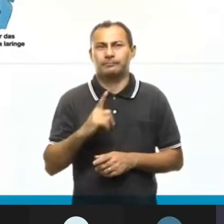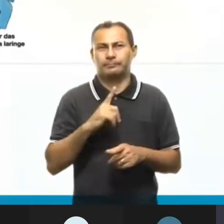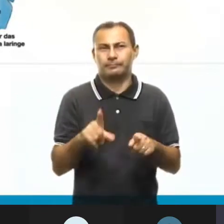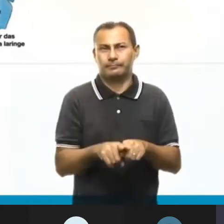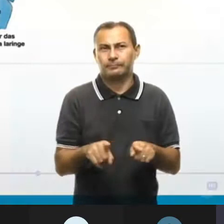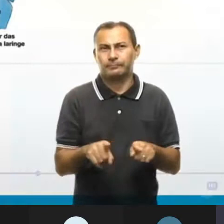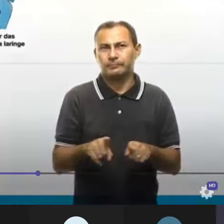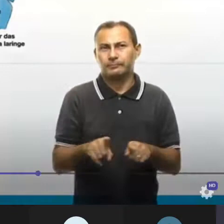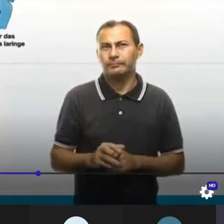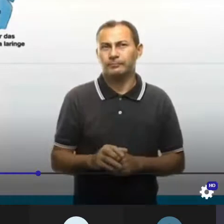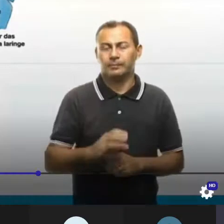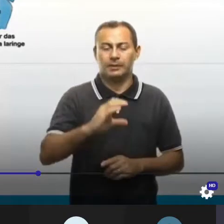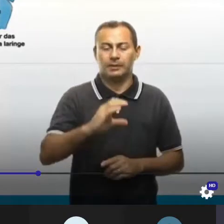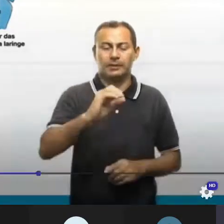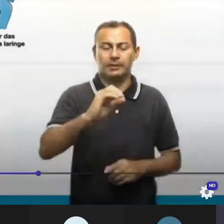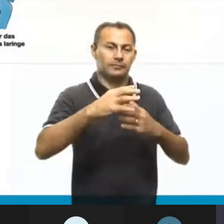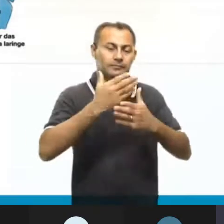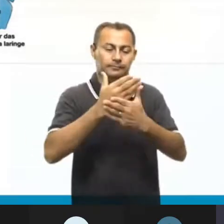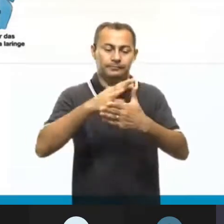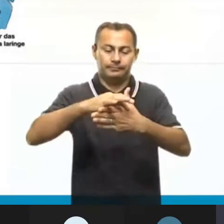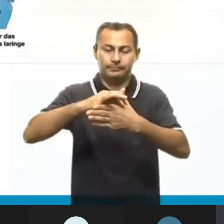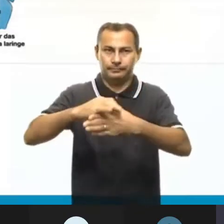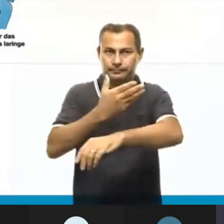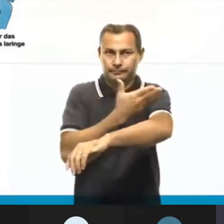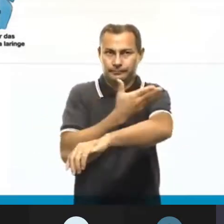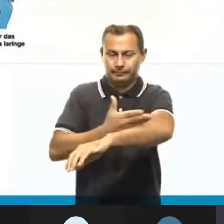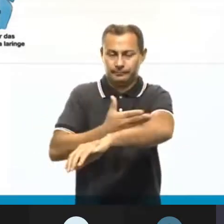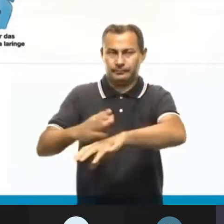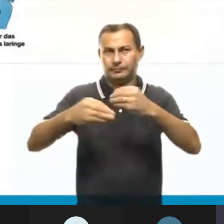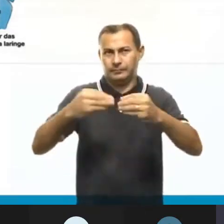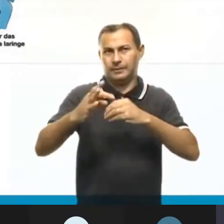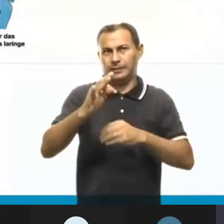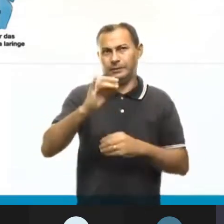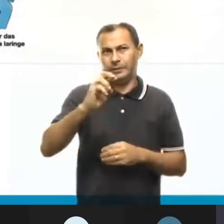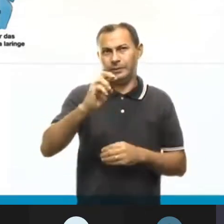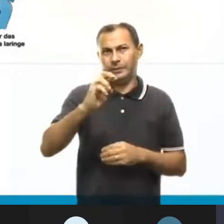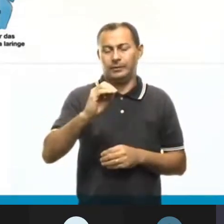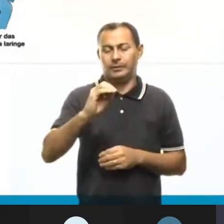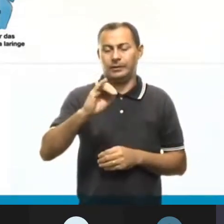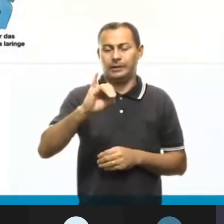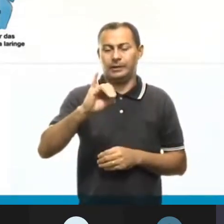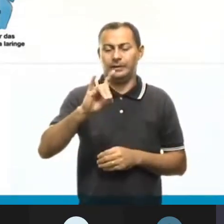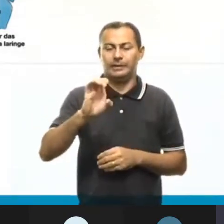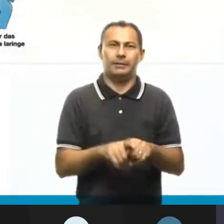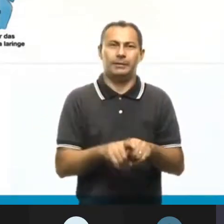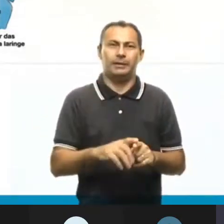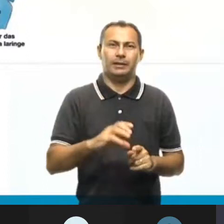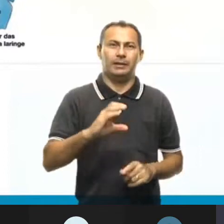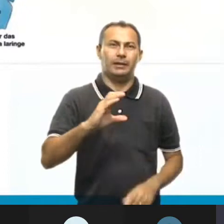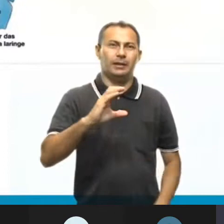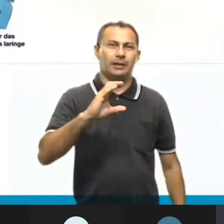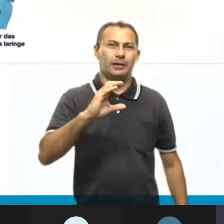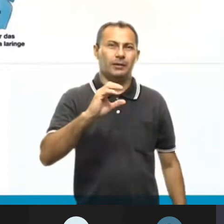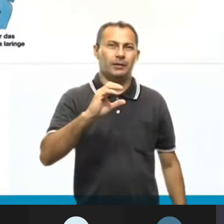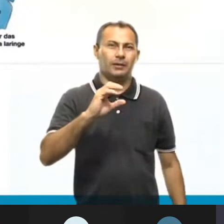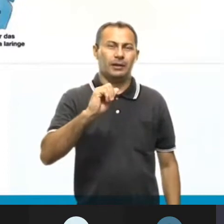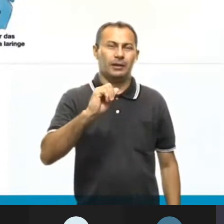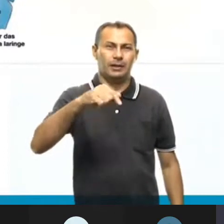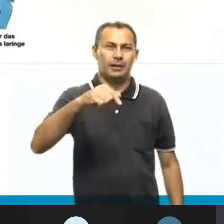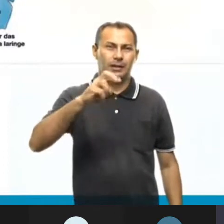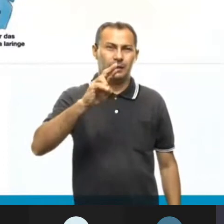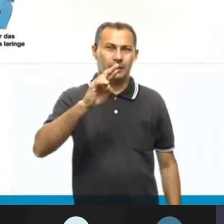Nós vamos ter aqui a cartilagem tireoidea, a cricoidea. Aqui, ó, que nessa